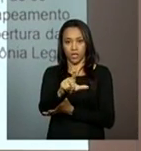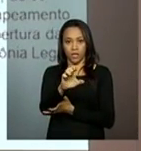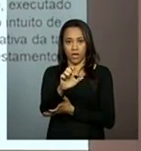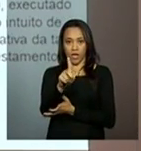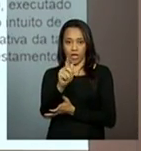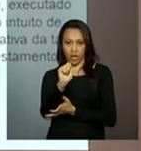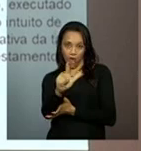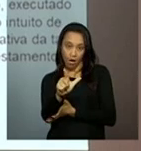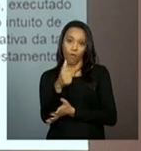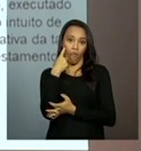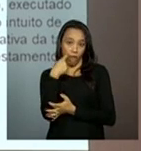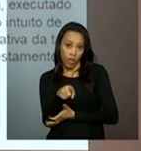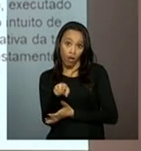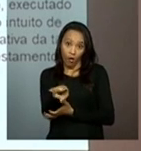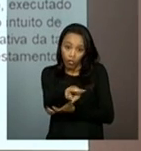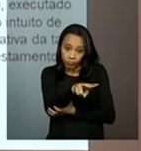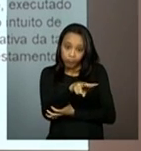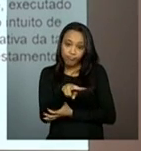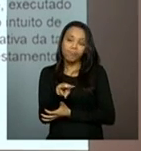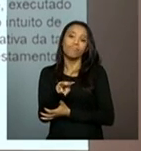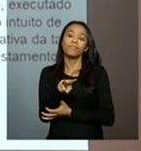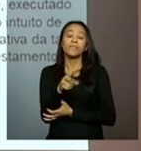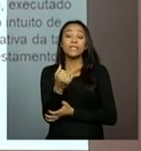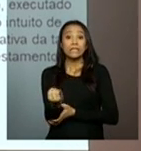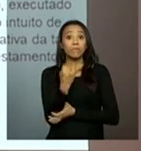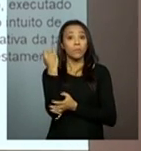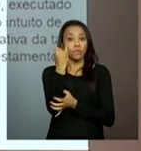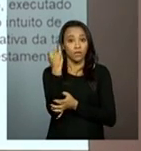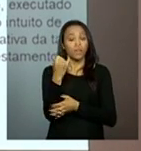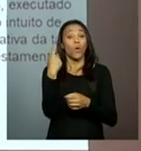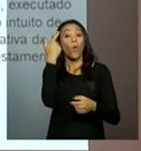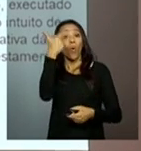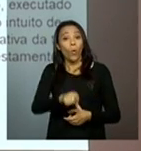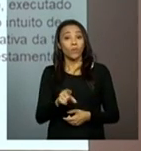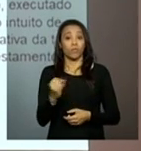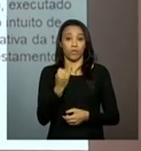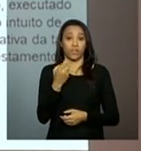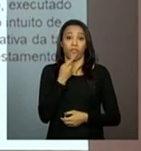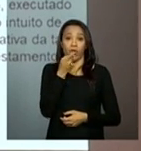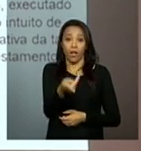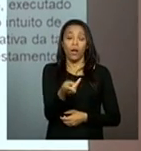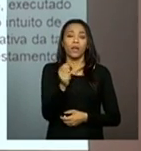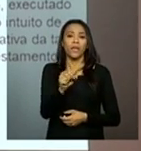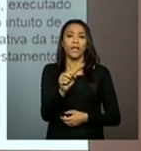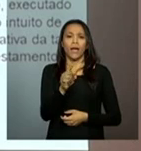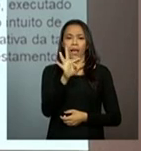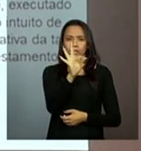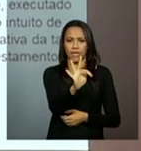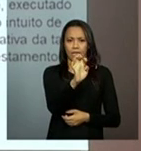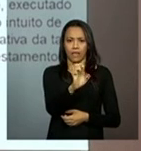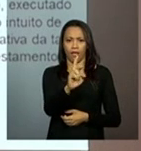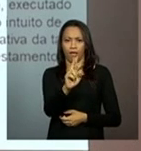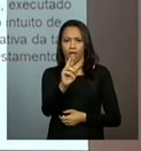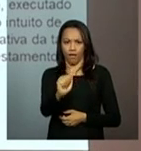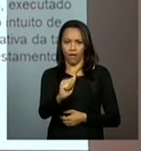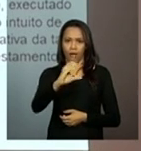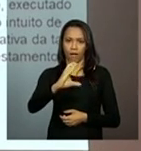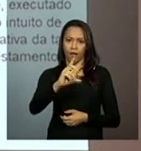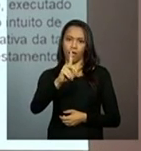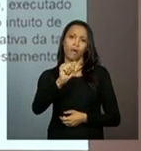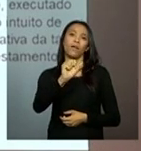Essa é uma característica importante desse projeto. É importante também ressaltar que o Terra Class ele só foi possível